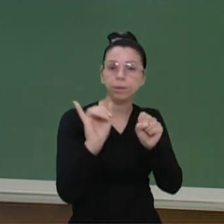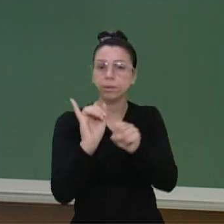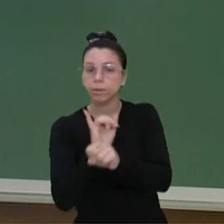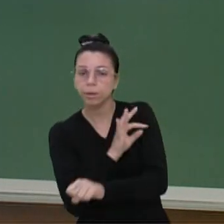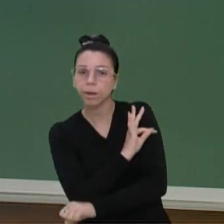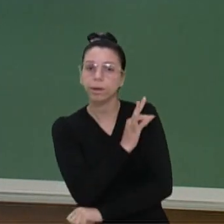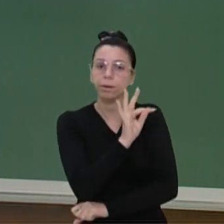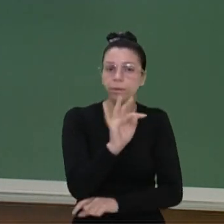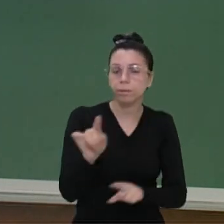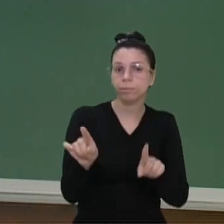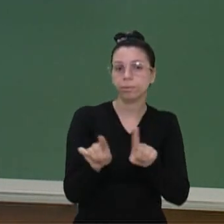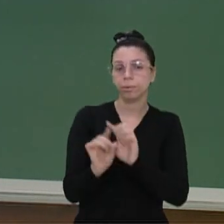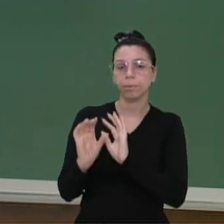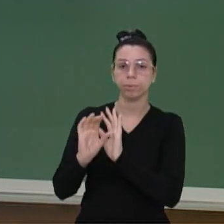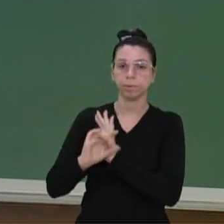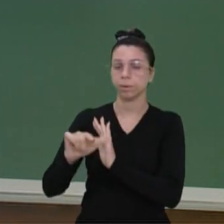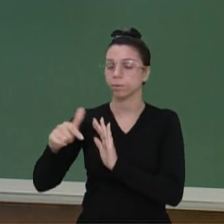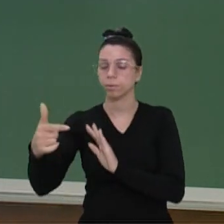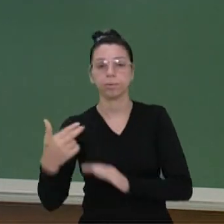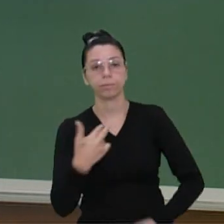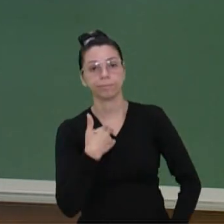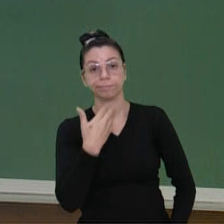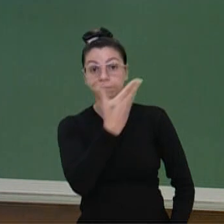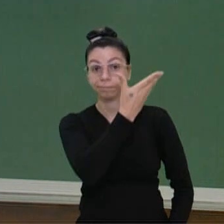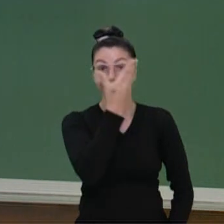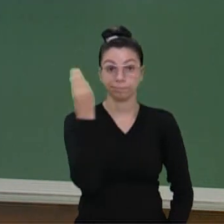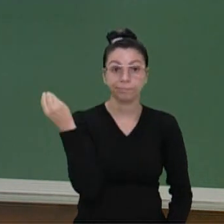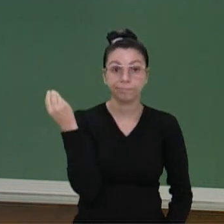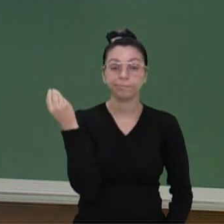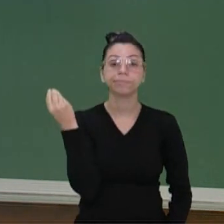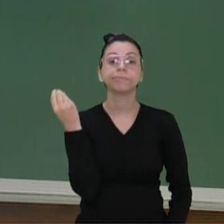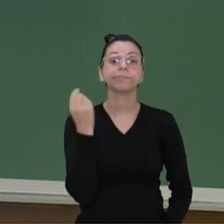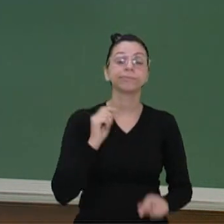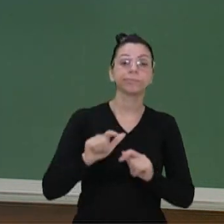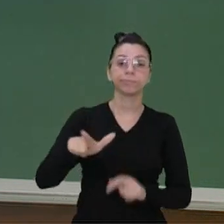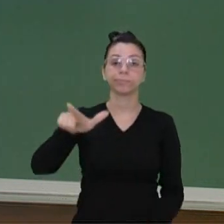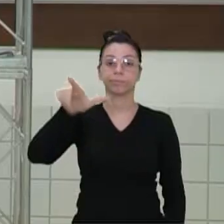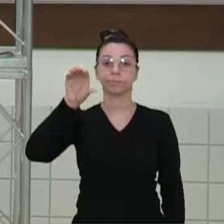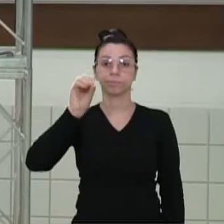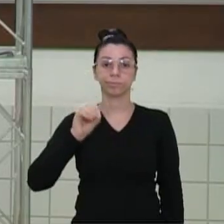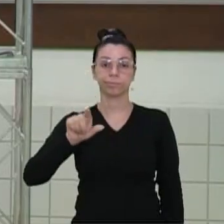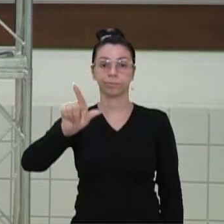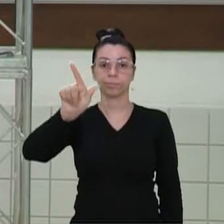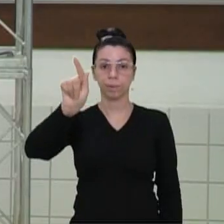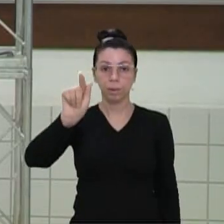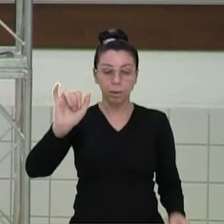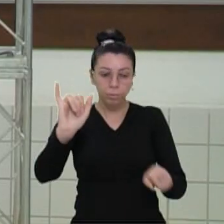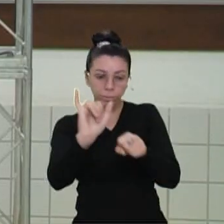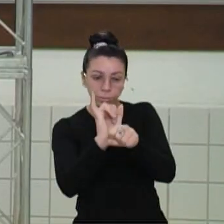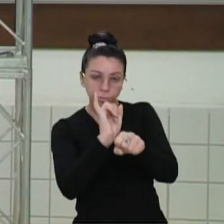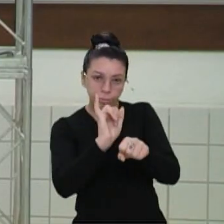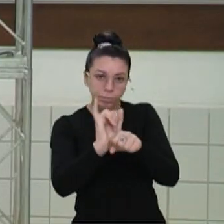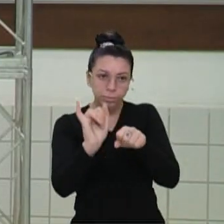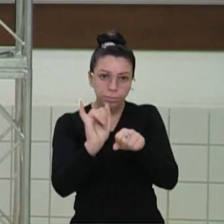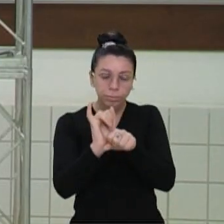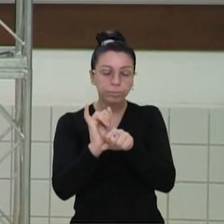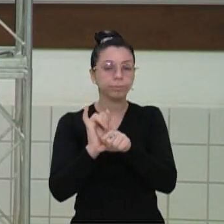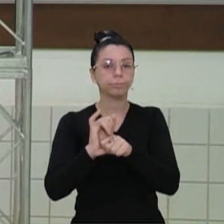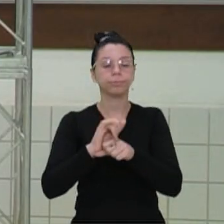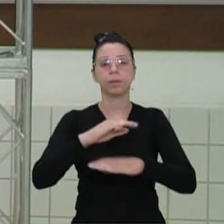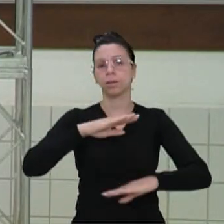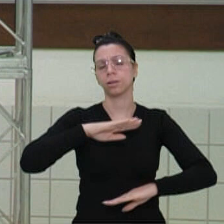técnicas e outras propriedades. Não pode esquecer que logaritmo, a gente aplica esse logaritmo em